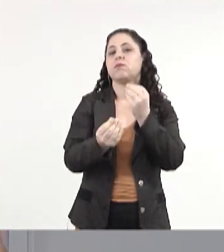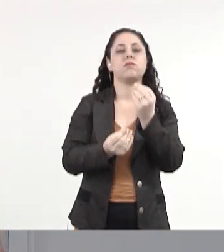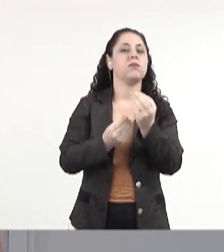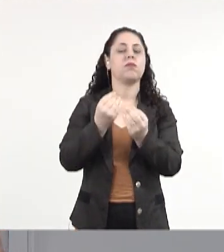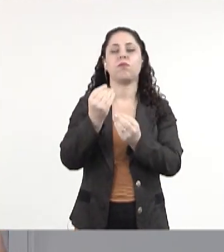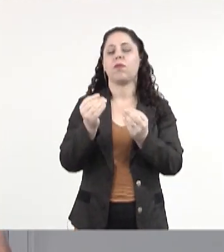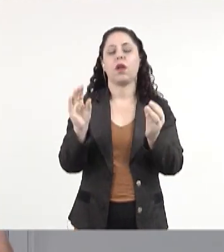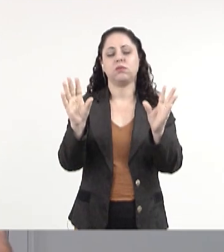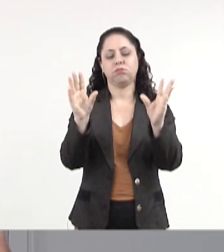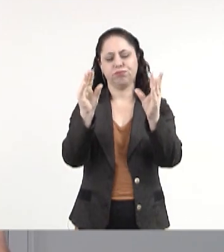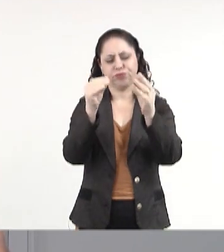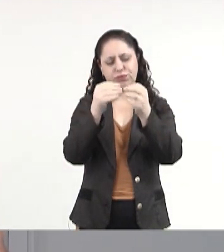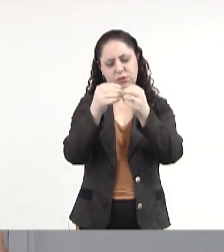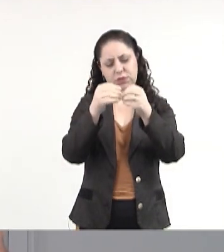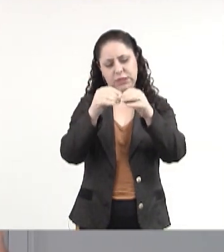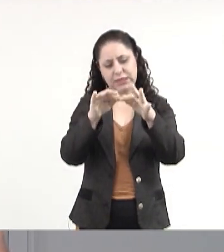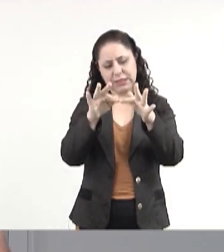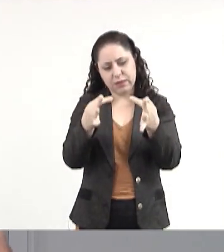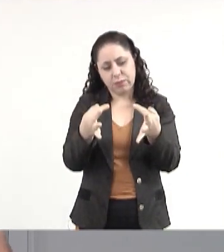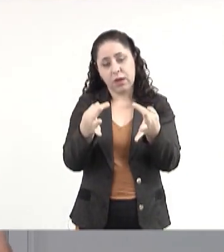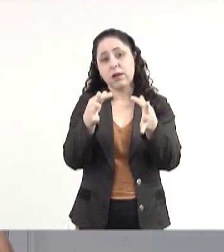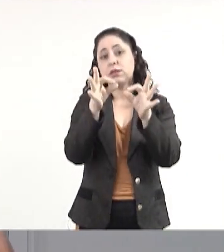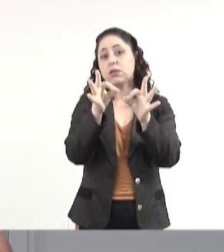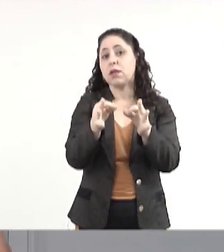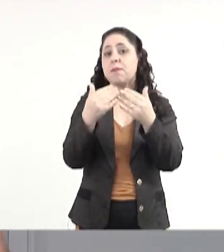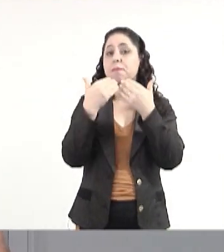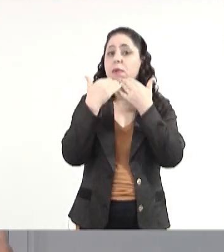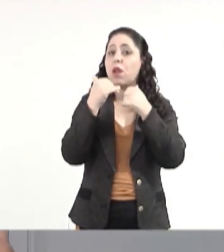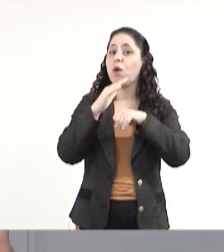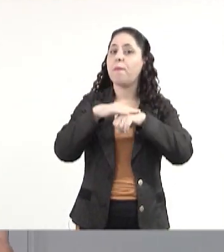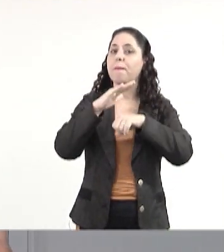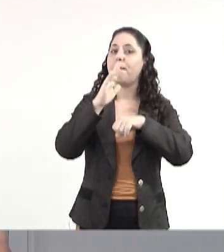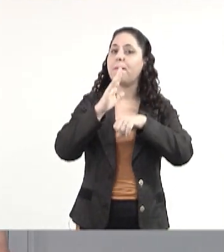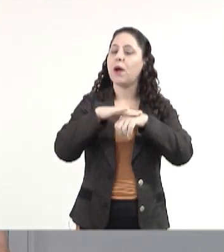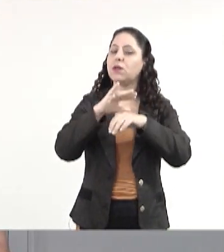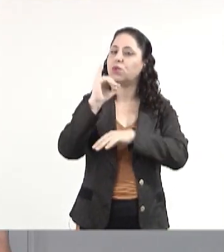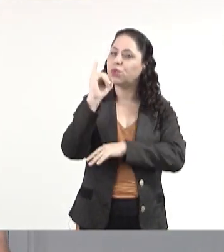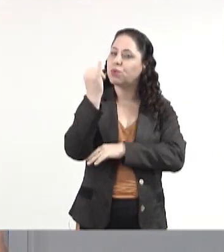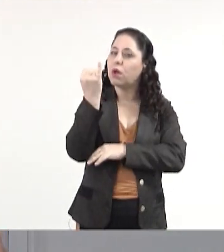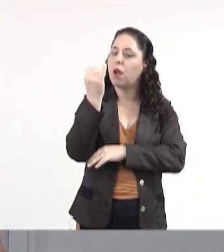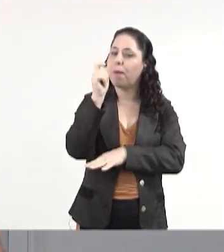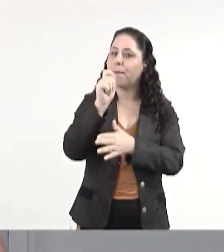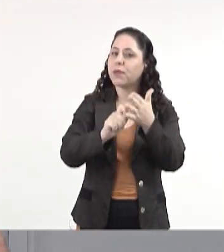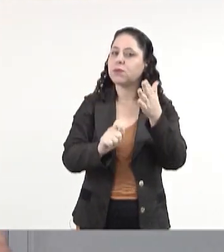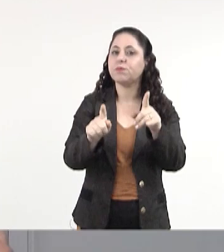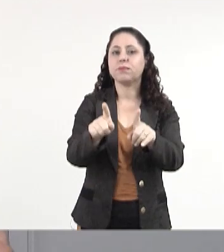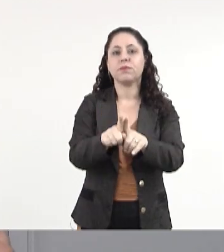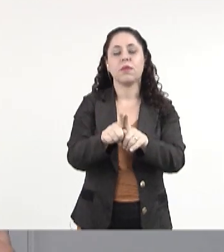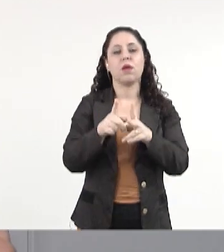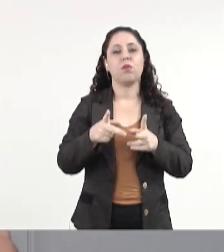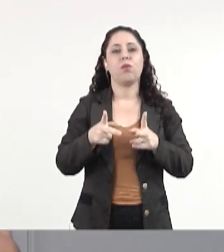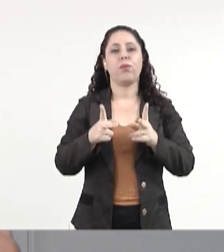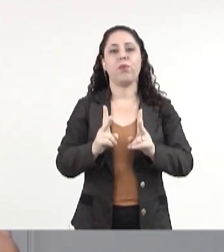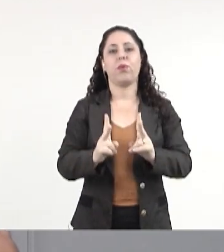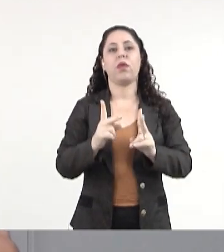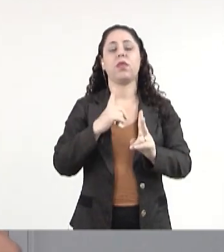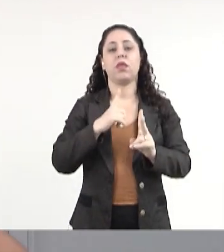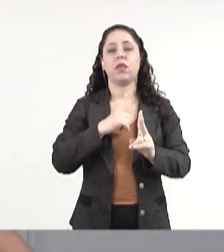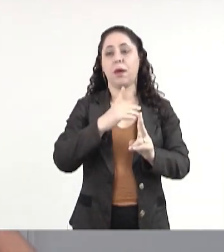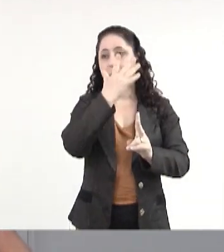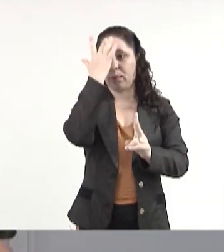de simplificar e de, com certeza, ainda melhorar mais esse incentivo para que a gente possa manter os